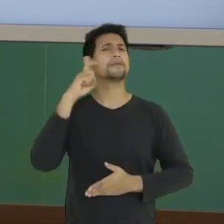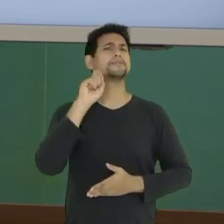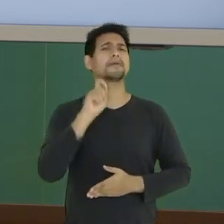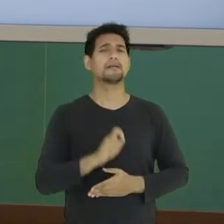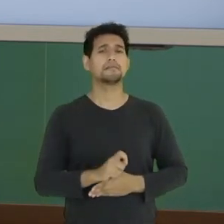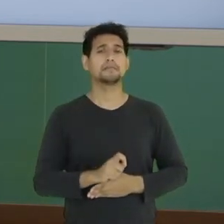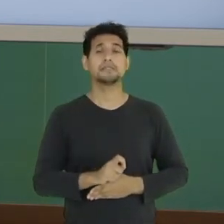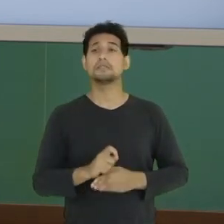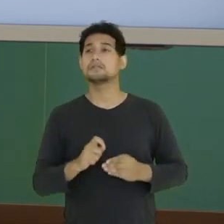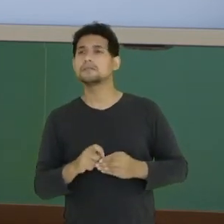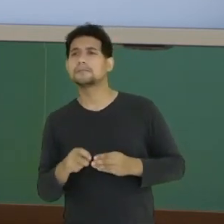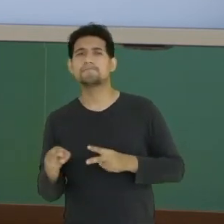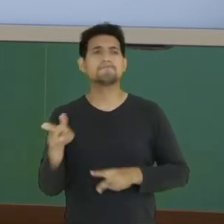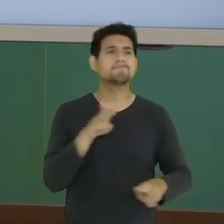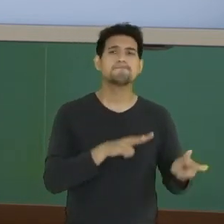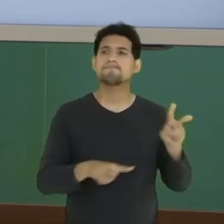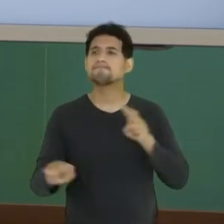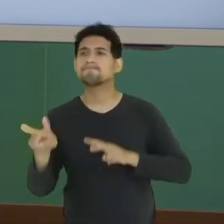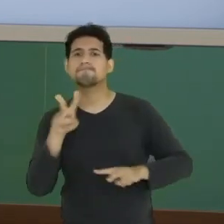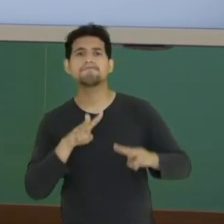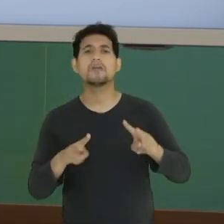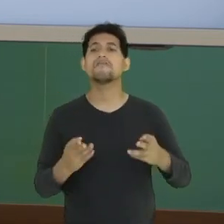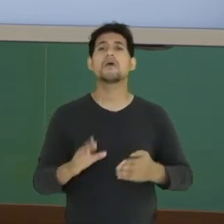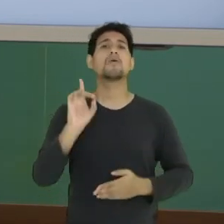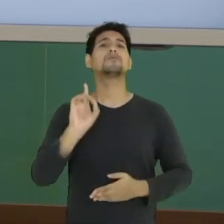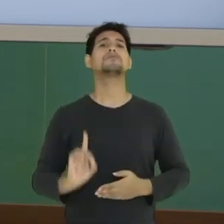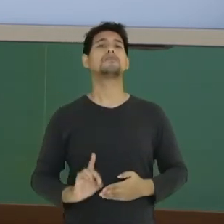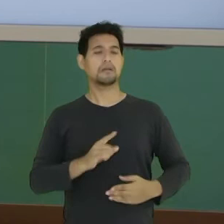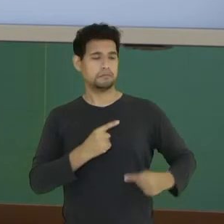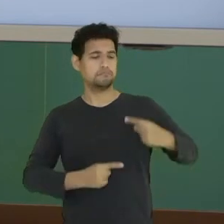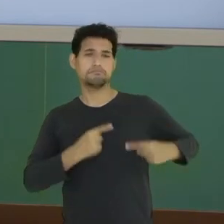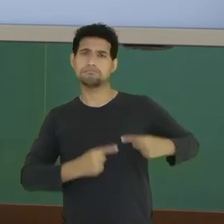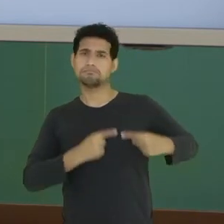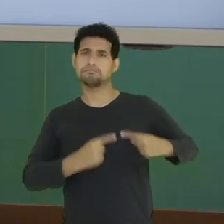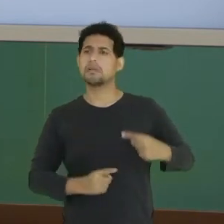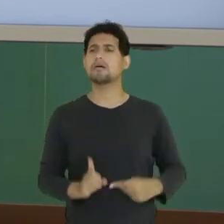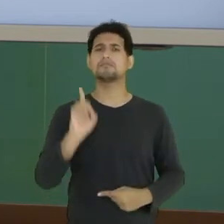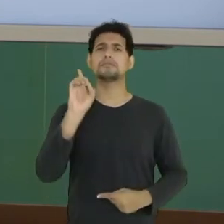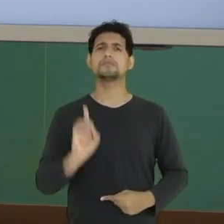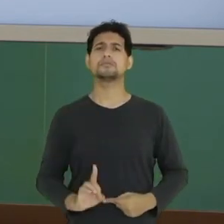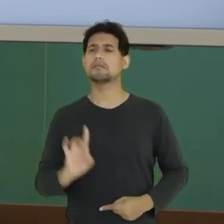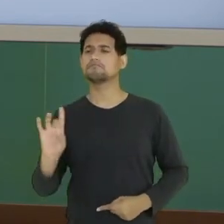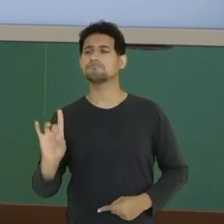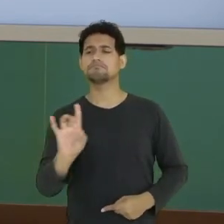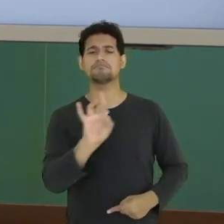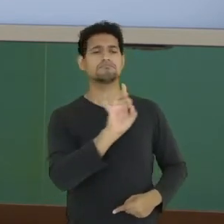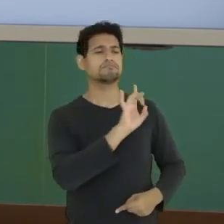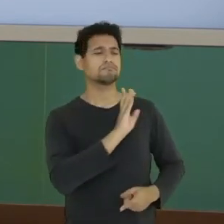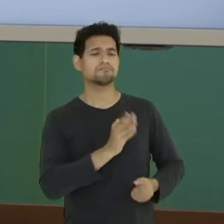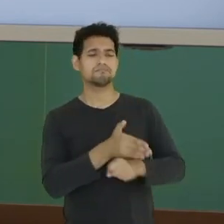dar ampliação aos direitos políticos, aos direitos de participação